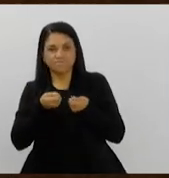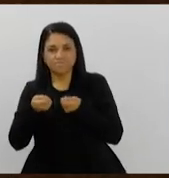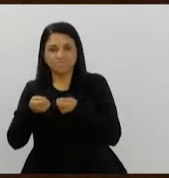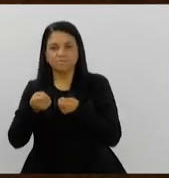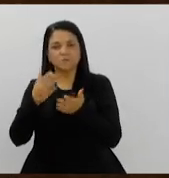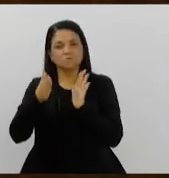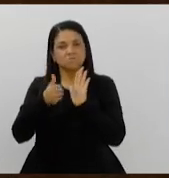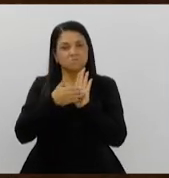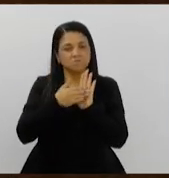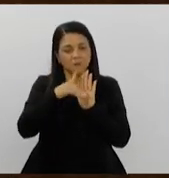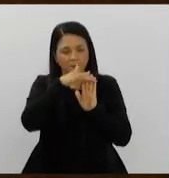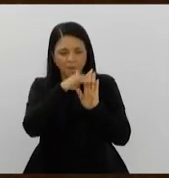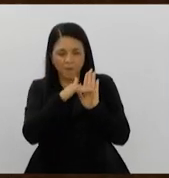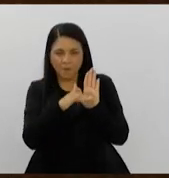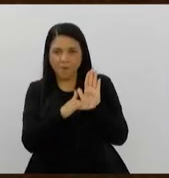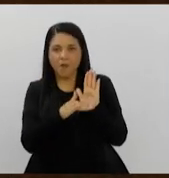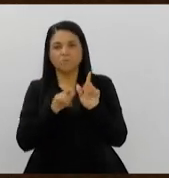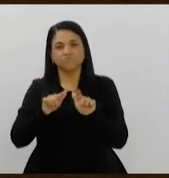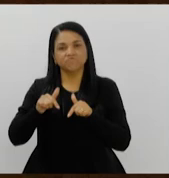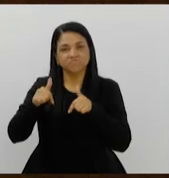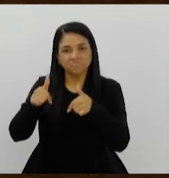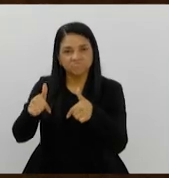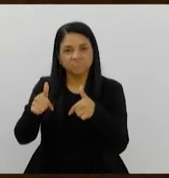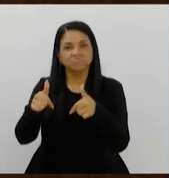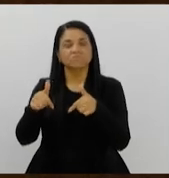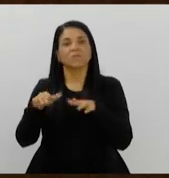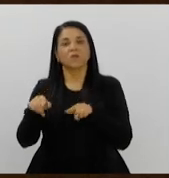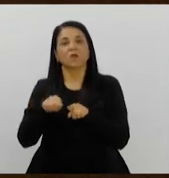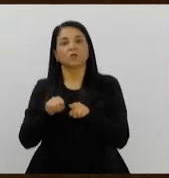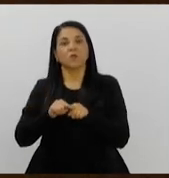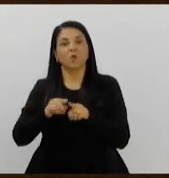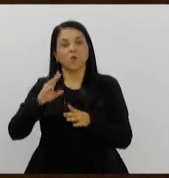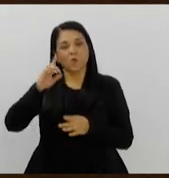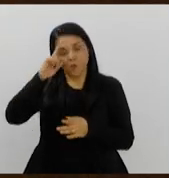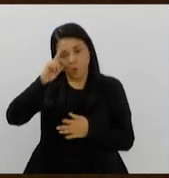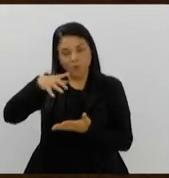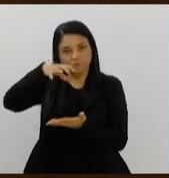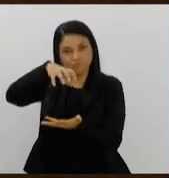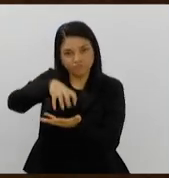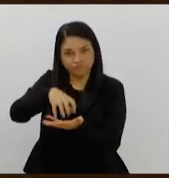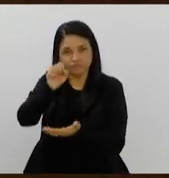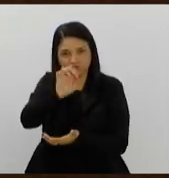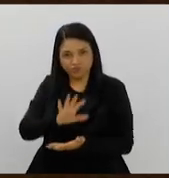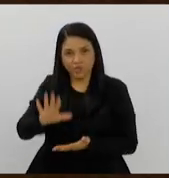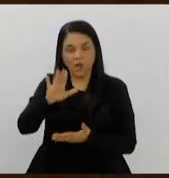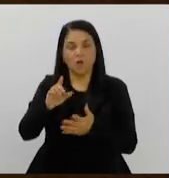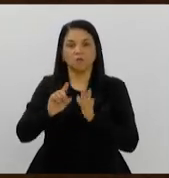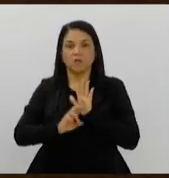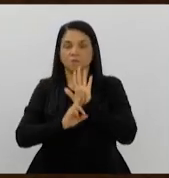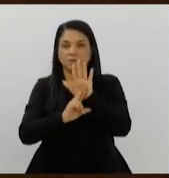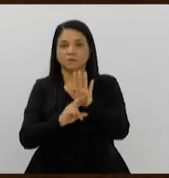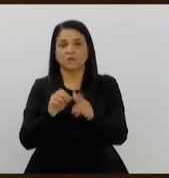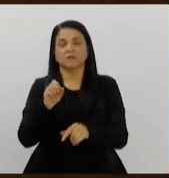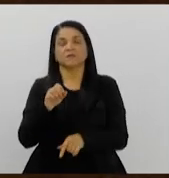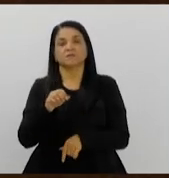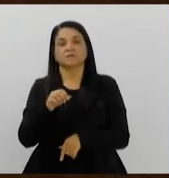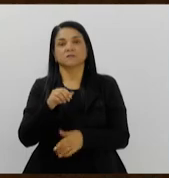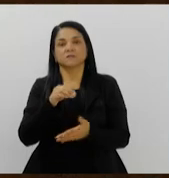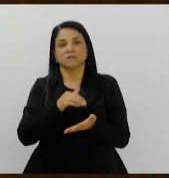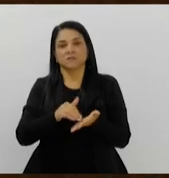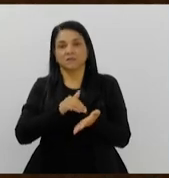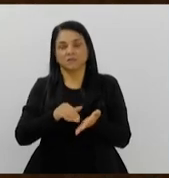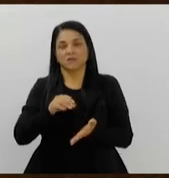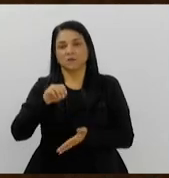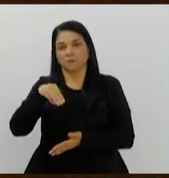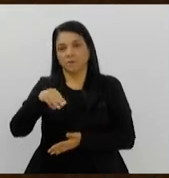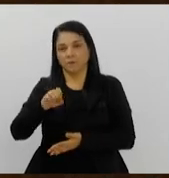as providências a serem adotadas. O comando-geral da Polícia Militar, na figura do secretário Menezes, vai estabelecer,